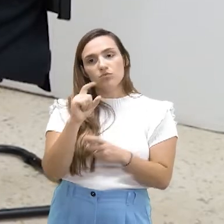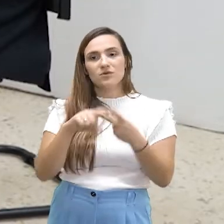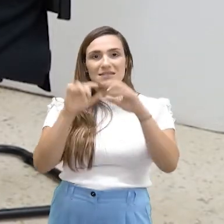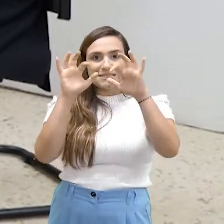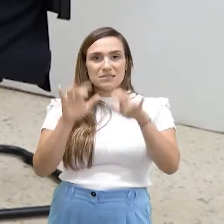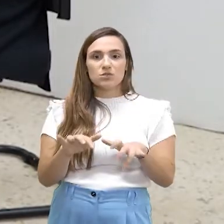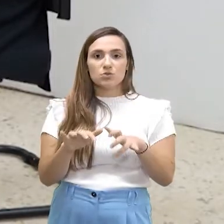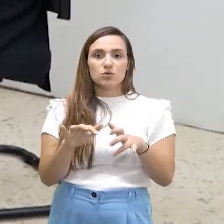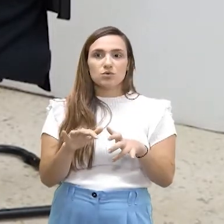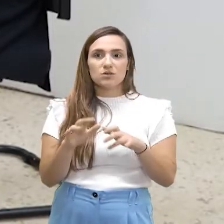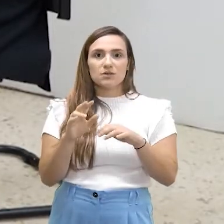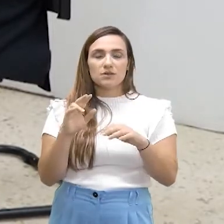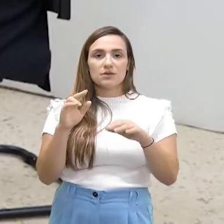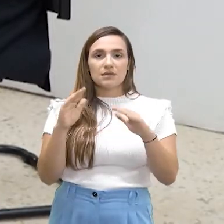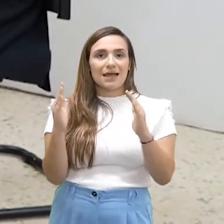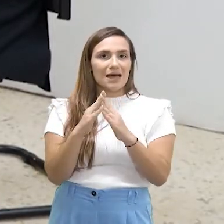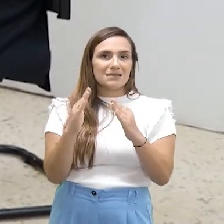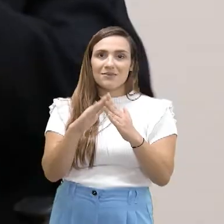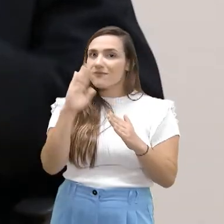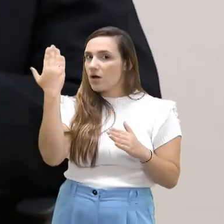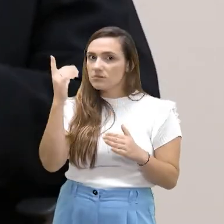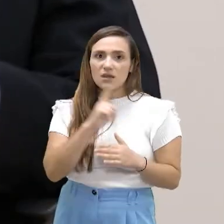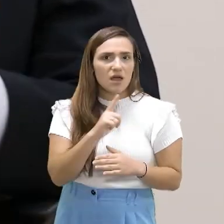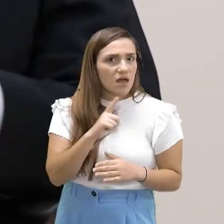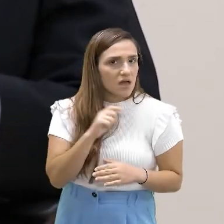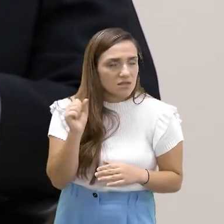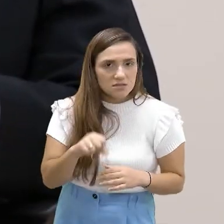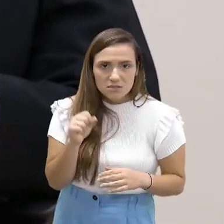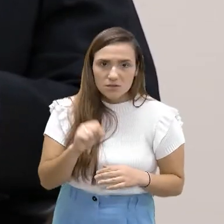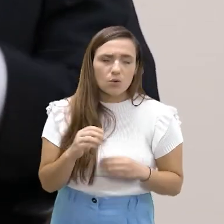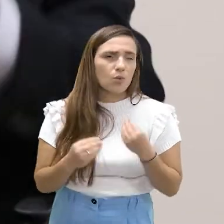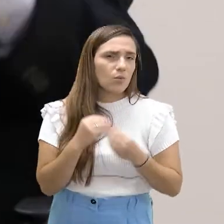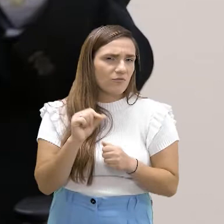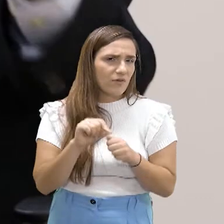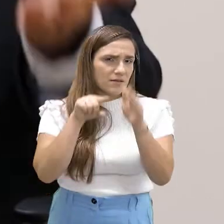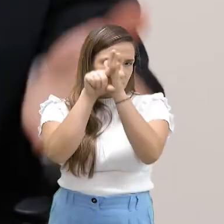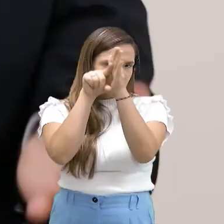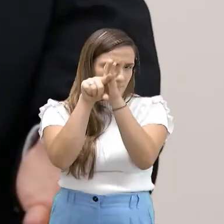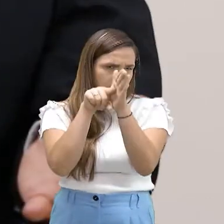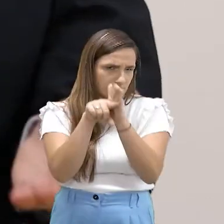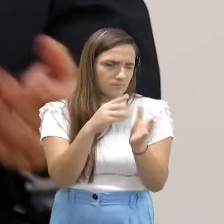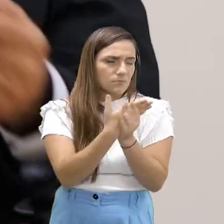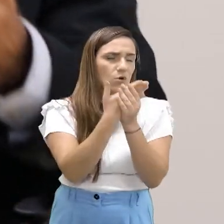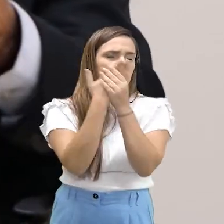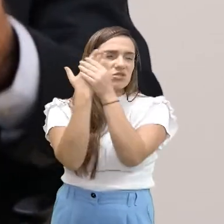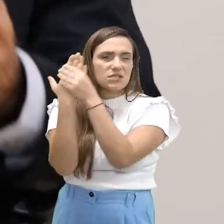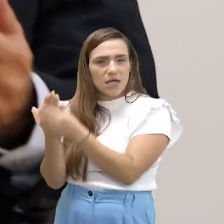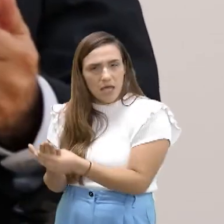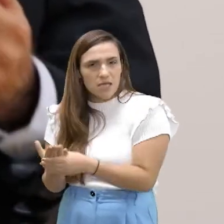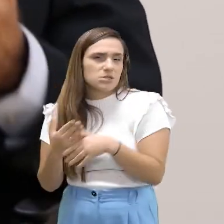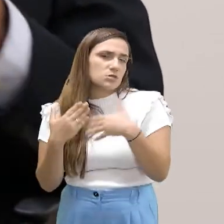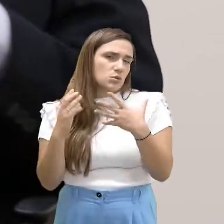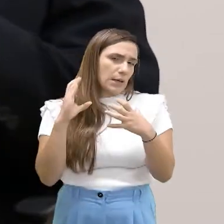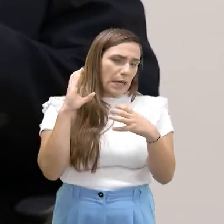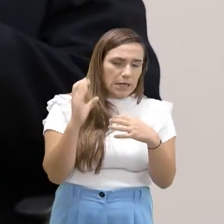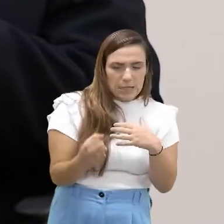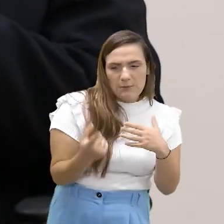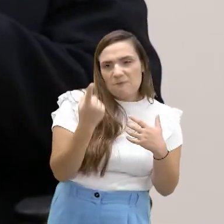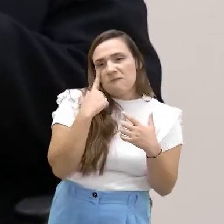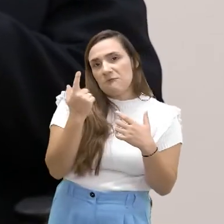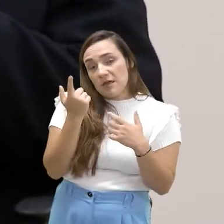falsas, escrituras falsas. De vez em quando há isto aí, apurável através de inquérito, processo crime,